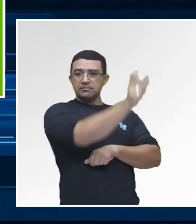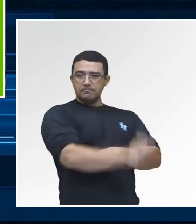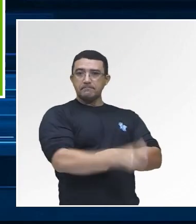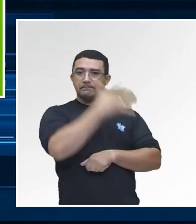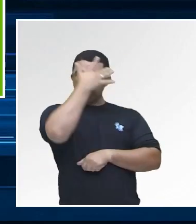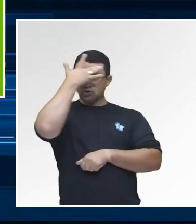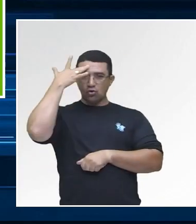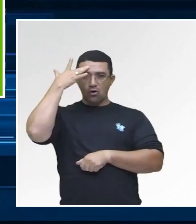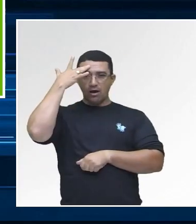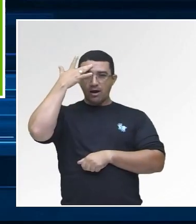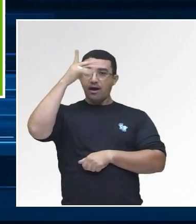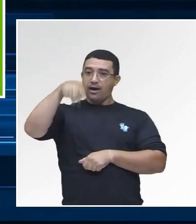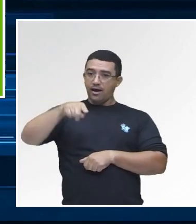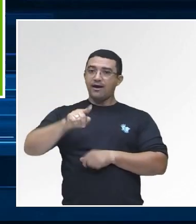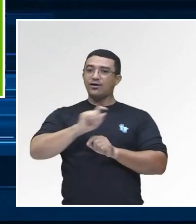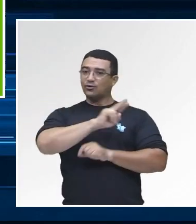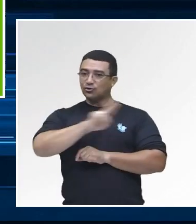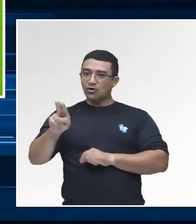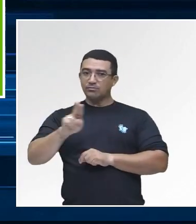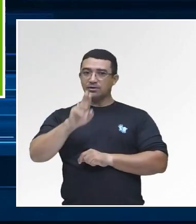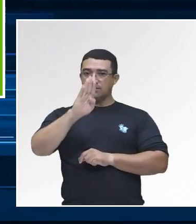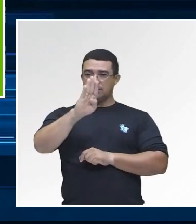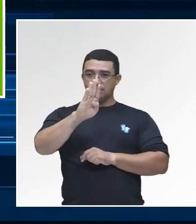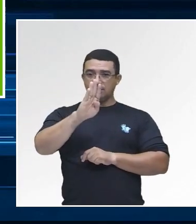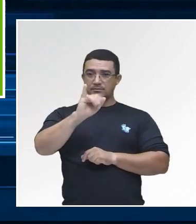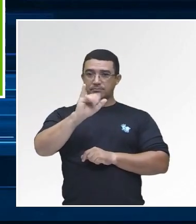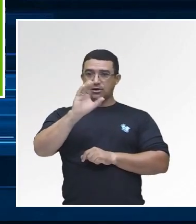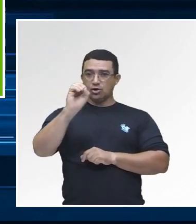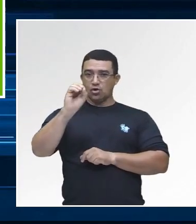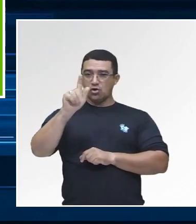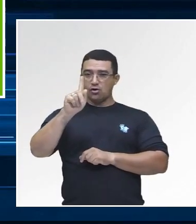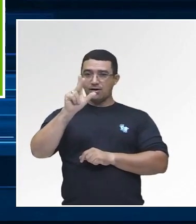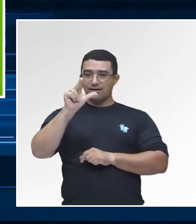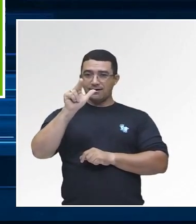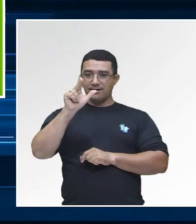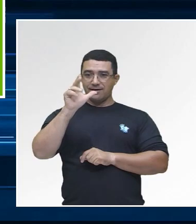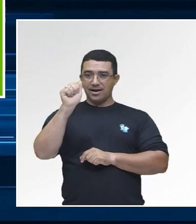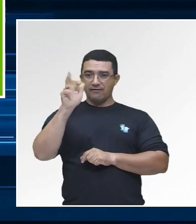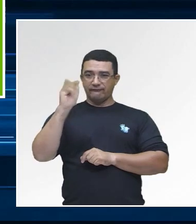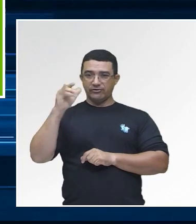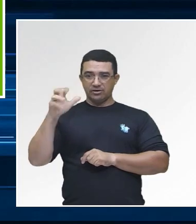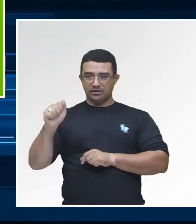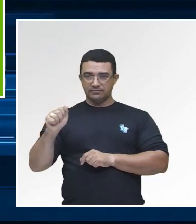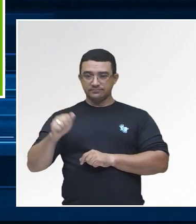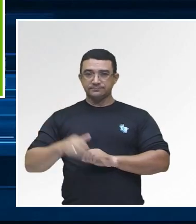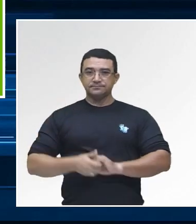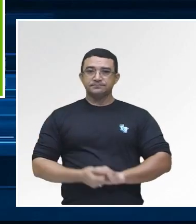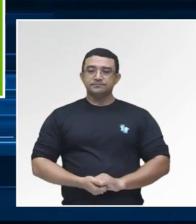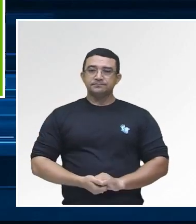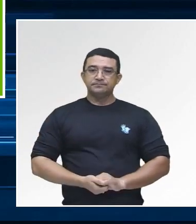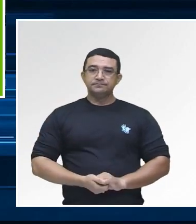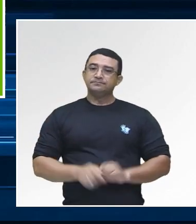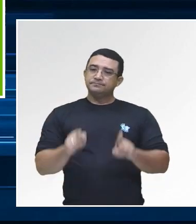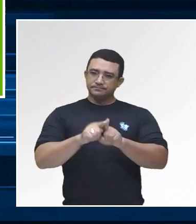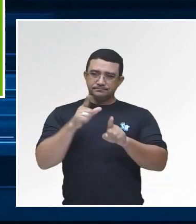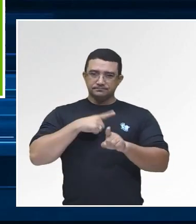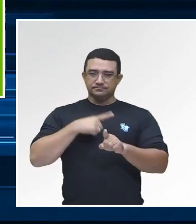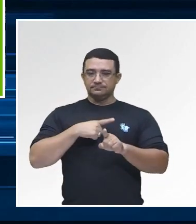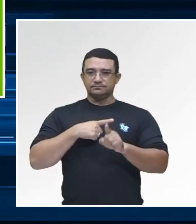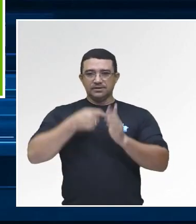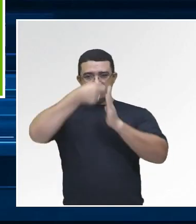se encaixa nos textos narrativos. Aí temos o